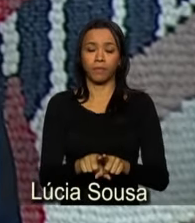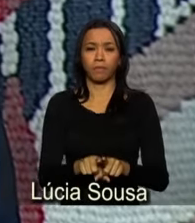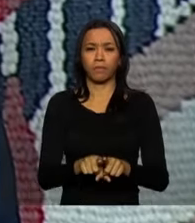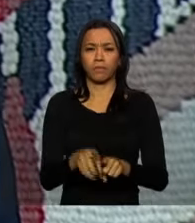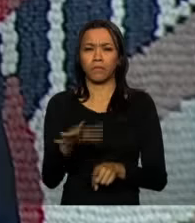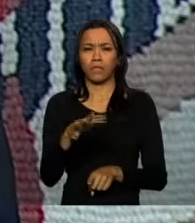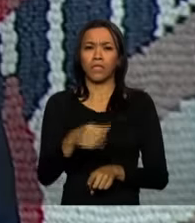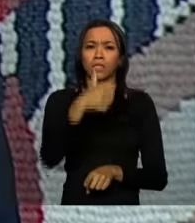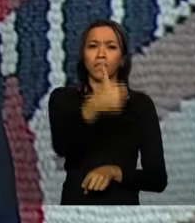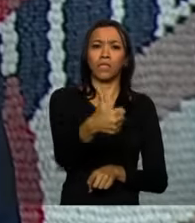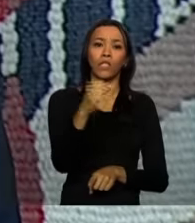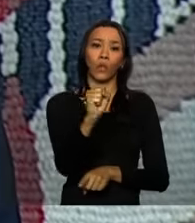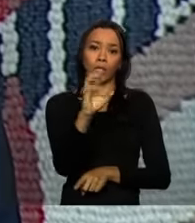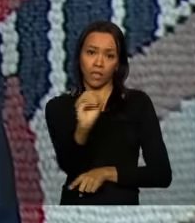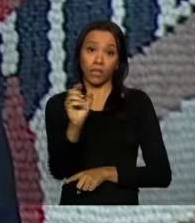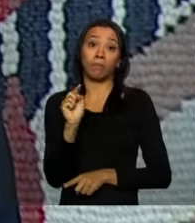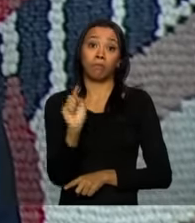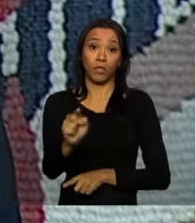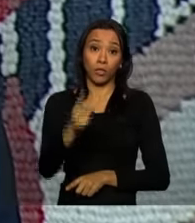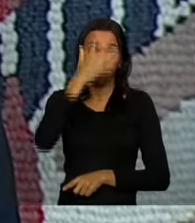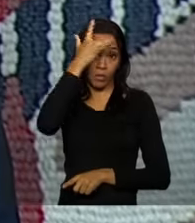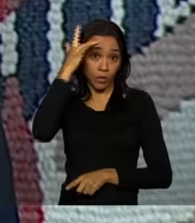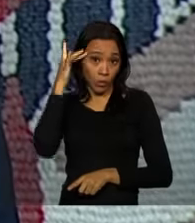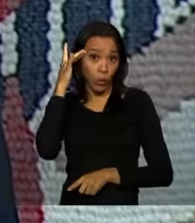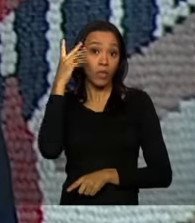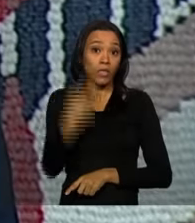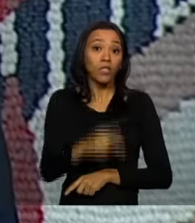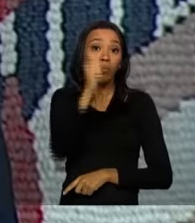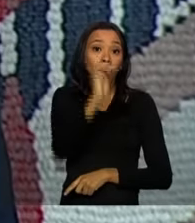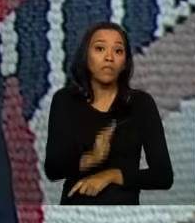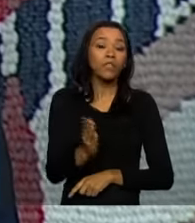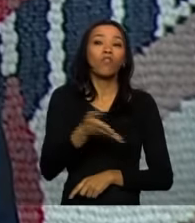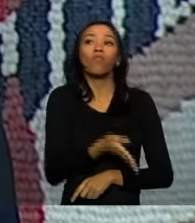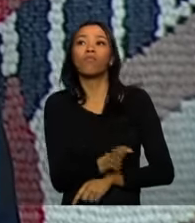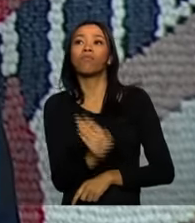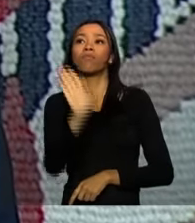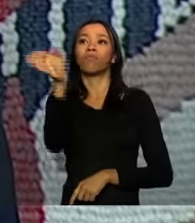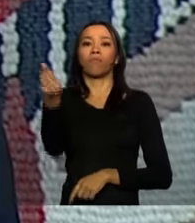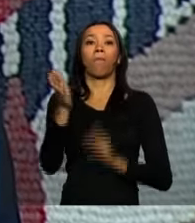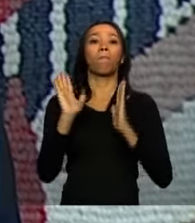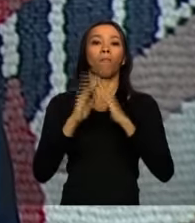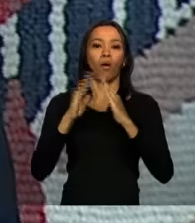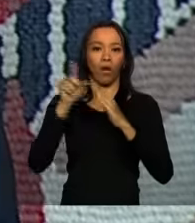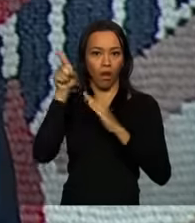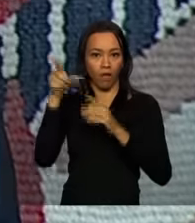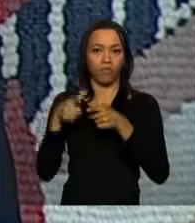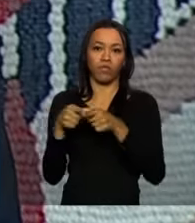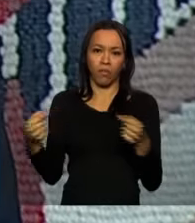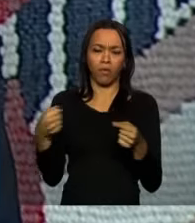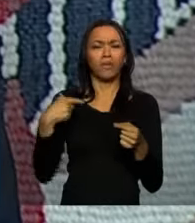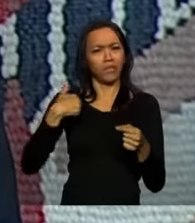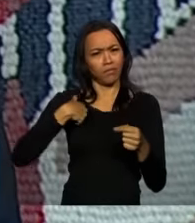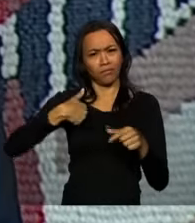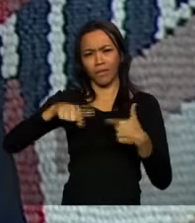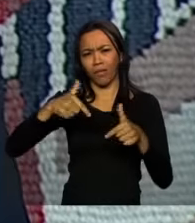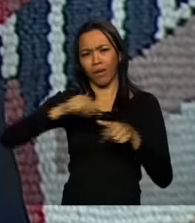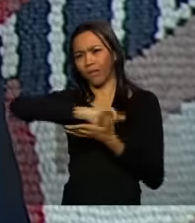cerca de 180 mil brasileiros moram no Japão e estão atuando em diversas áreas.